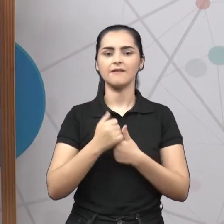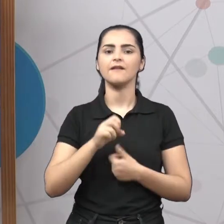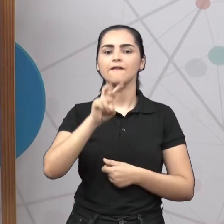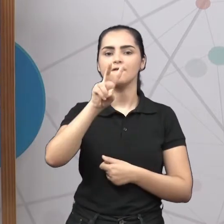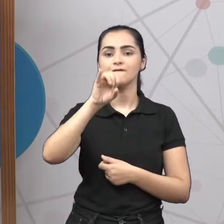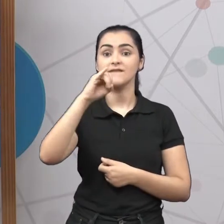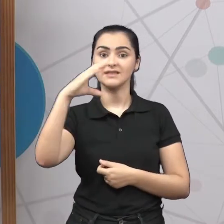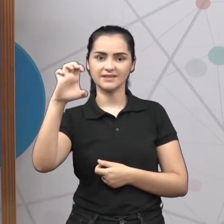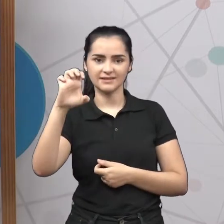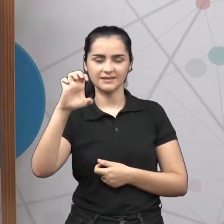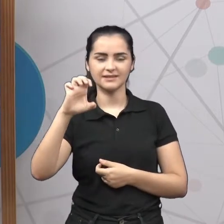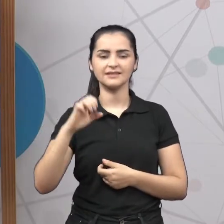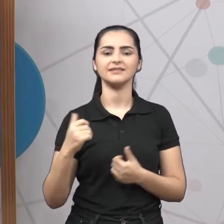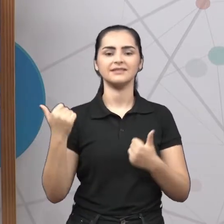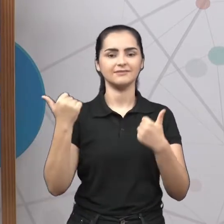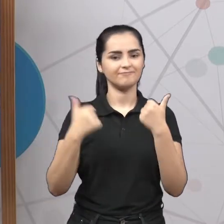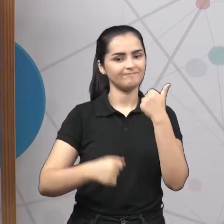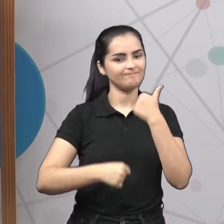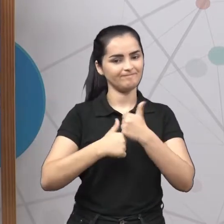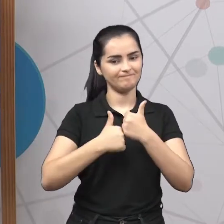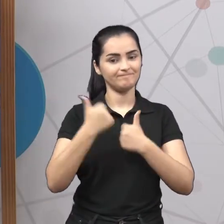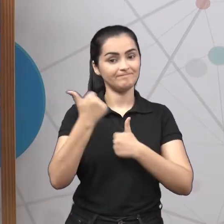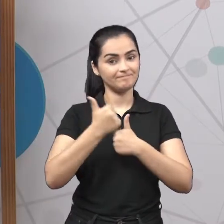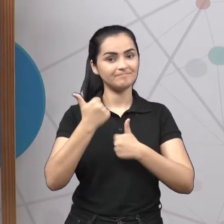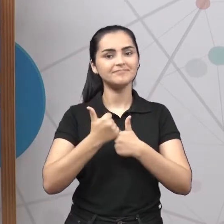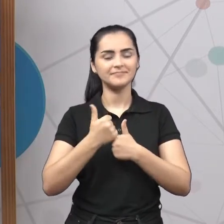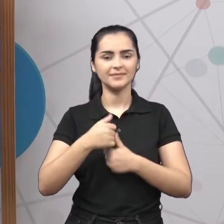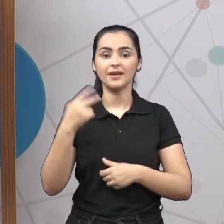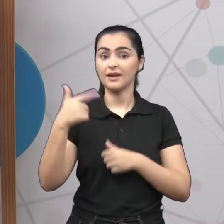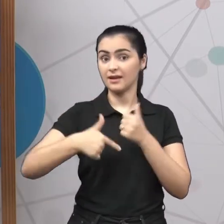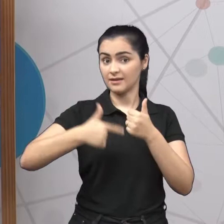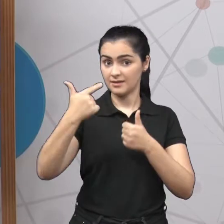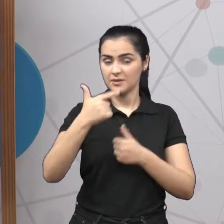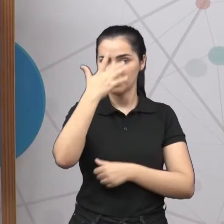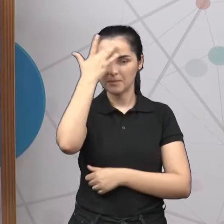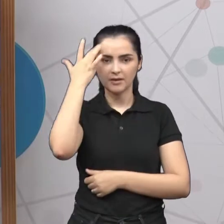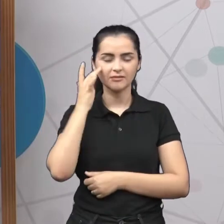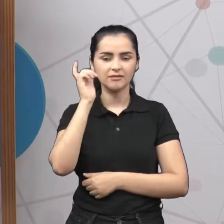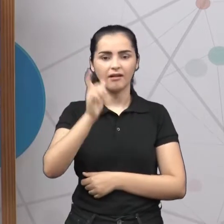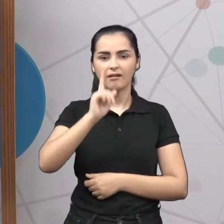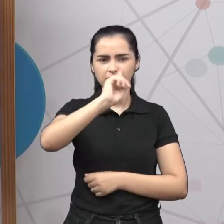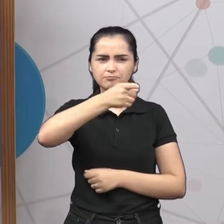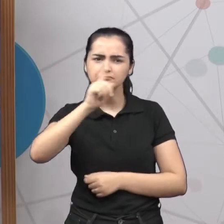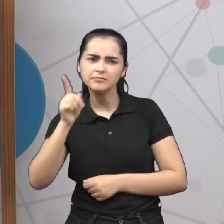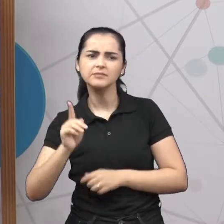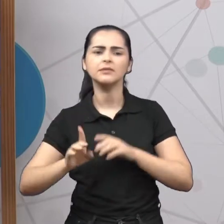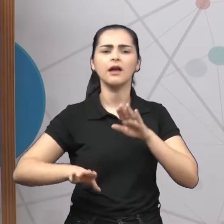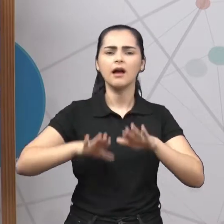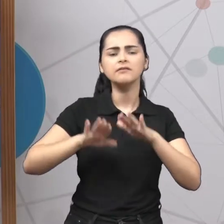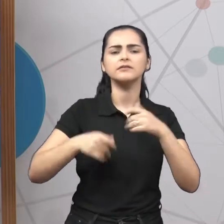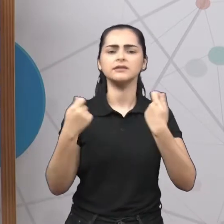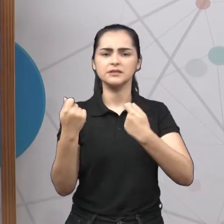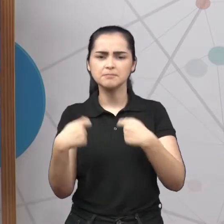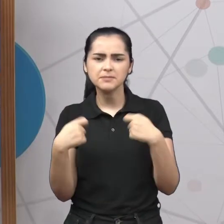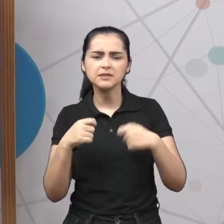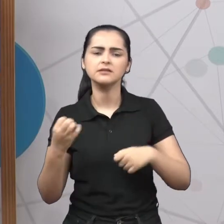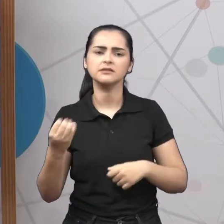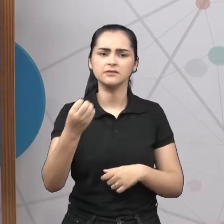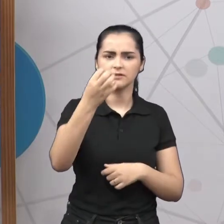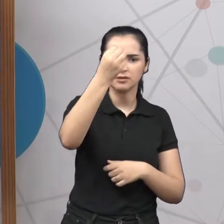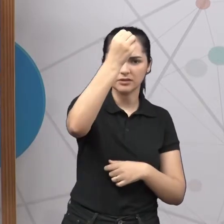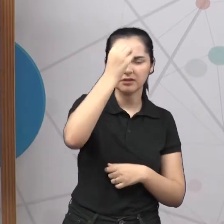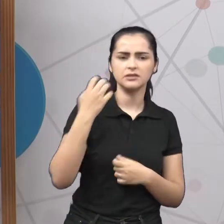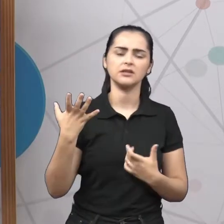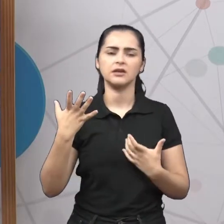segunda pessoa, né? Que comanda também a cidade. Porque sabe que o prefeito às vezes tem que viajar, tem que